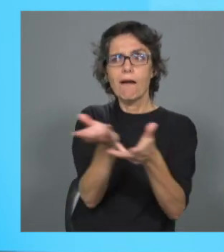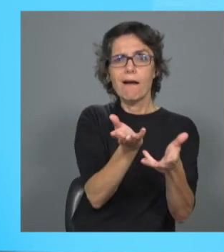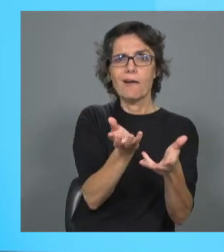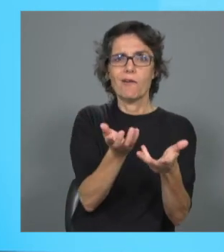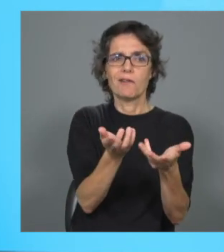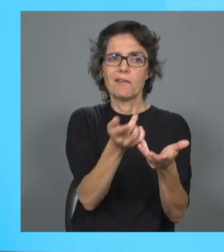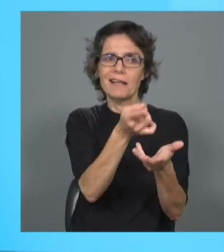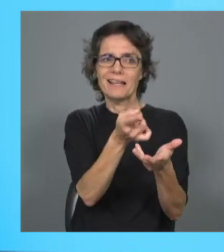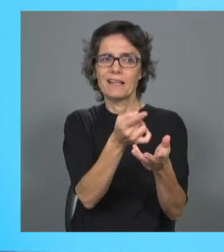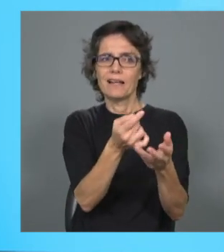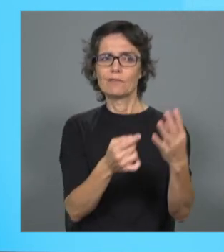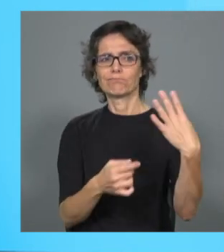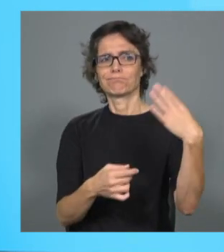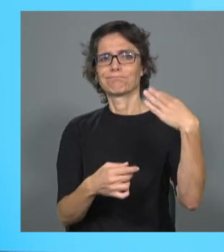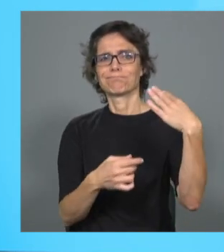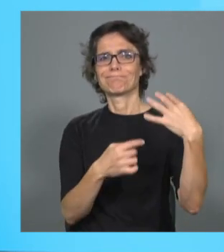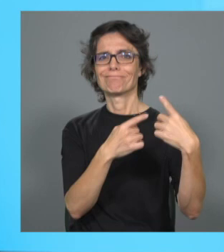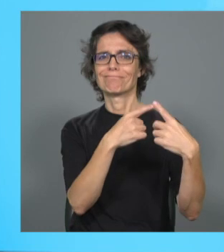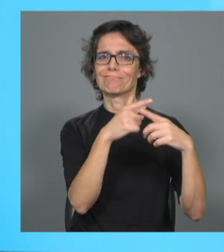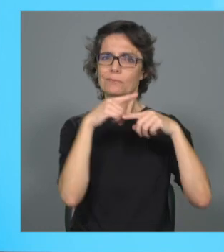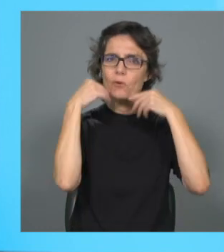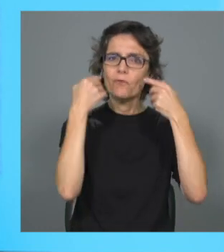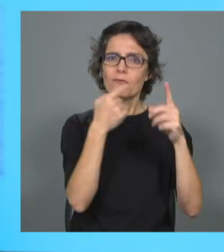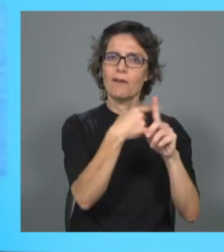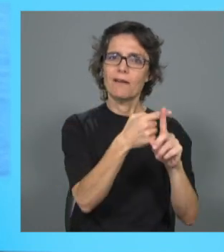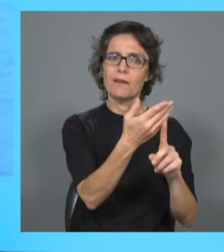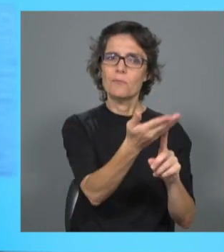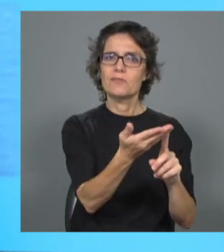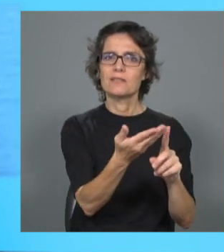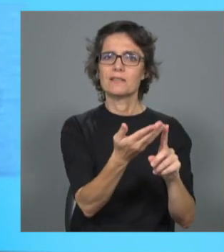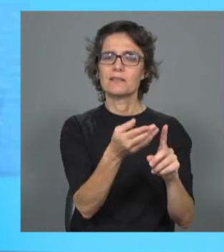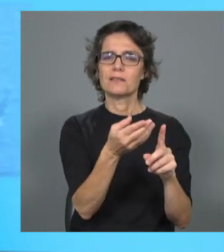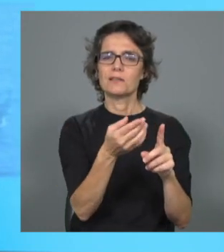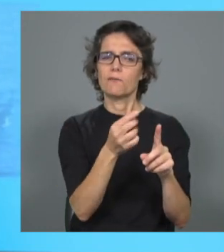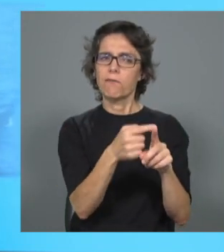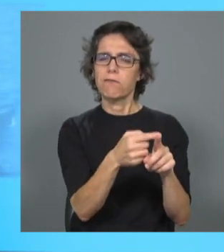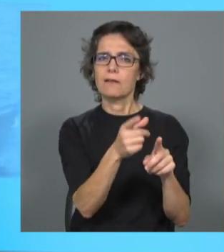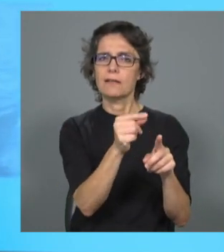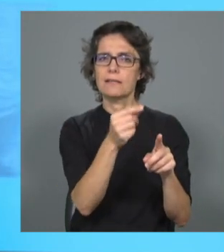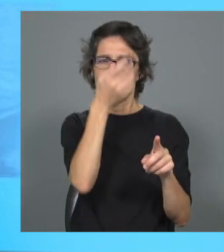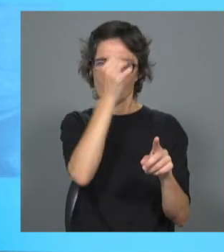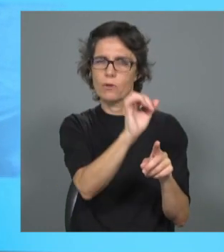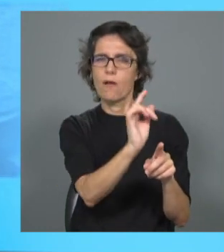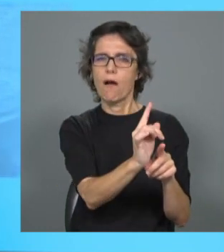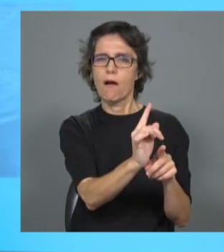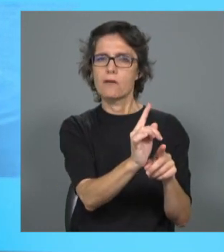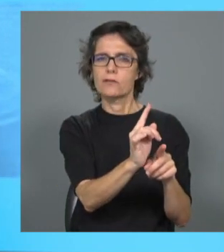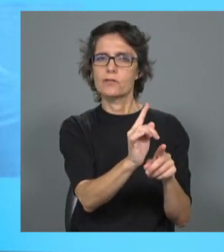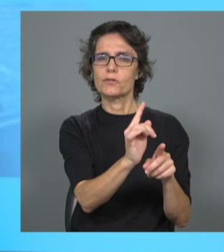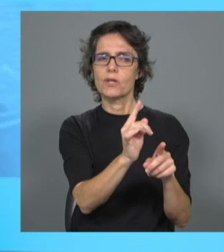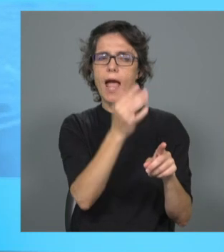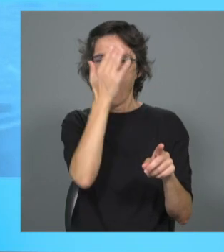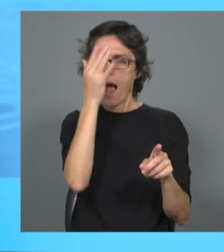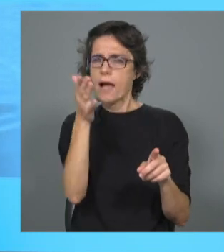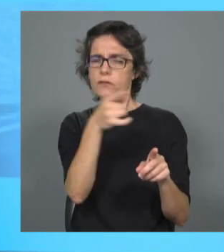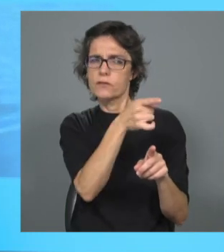para eles interessante e sentem-se de alguma forma também olhados na sua dignidade, o